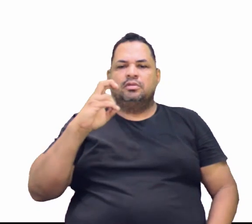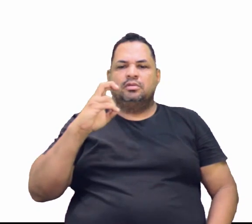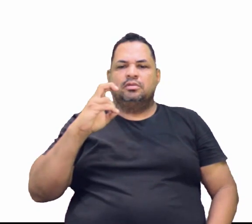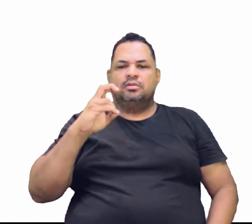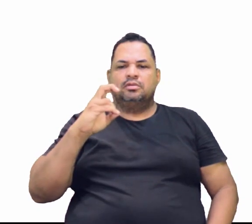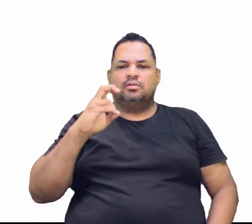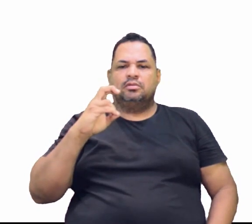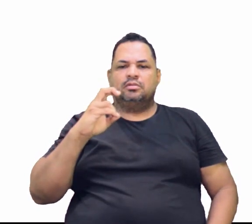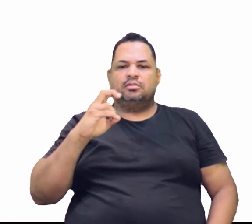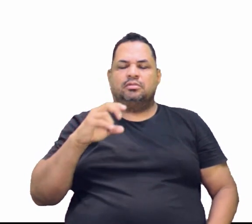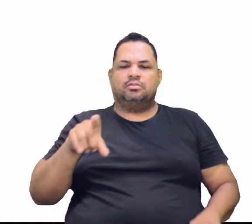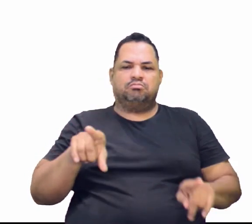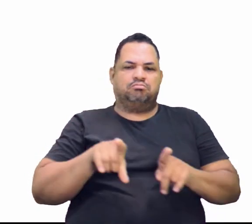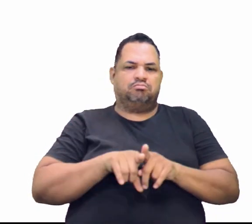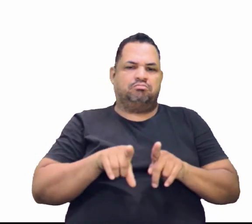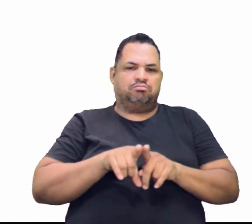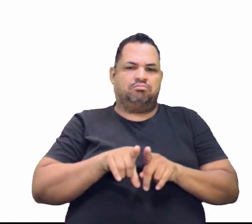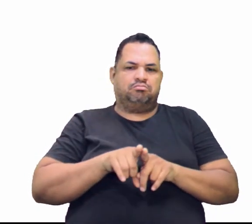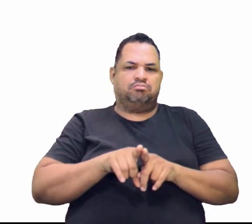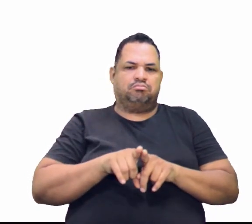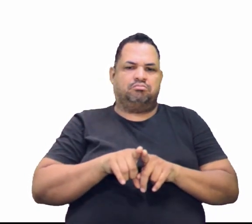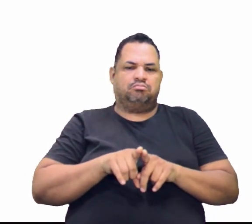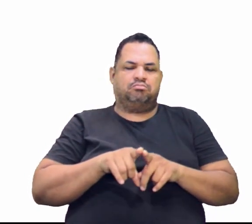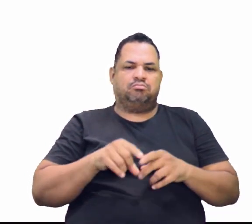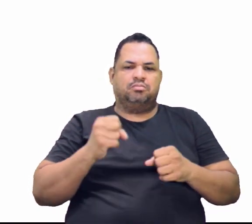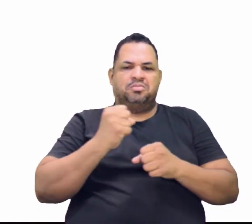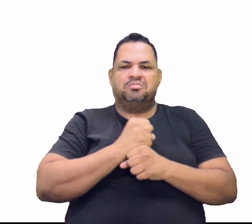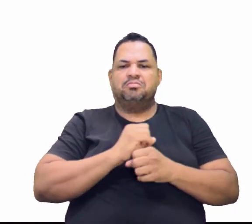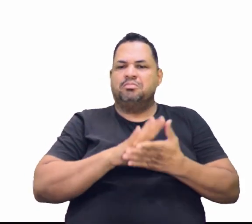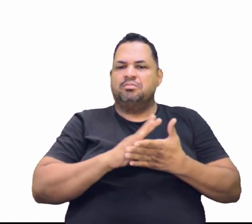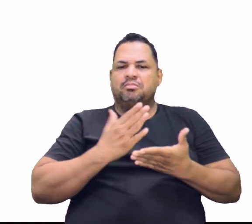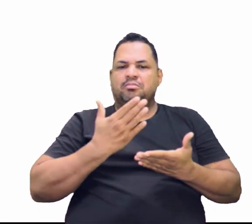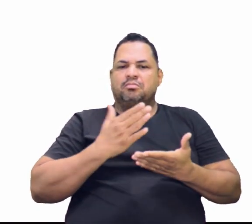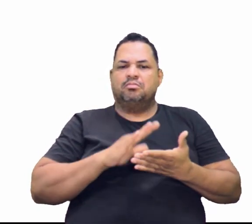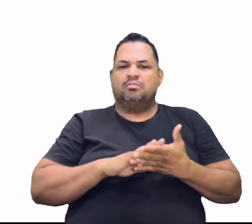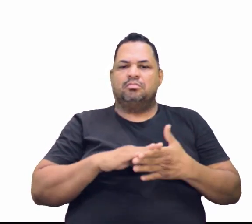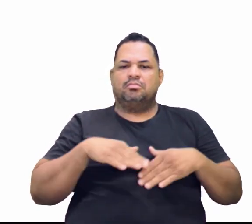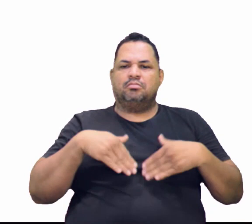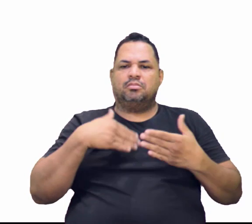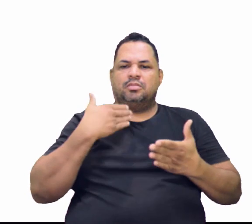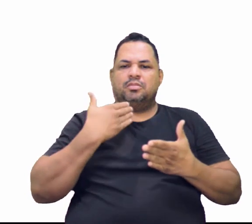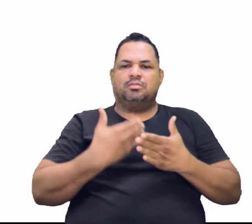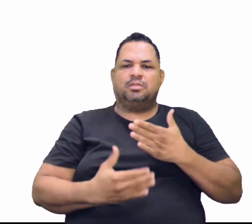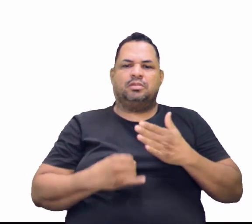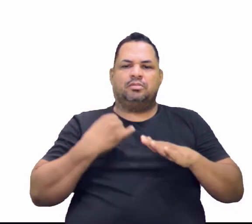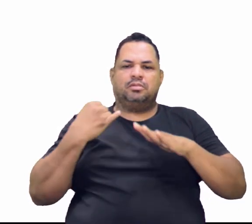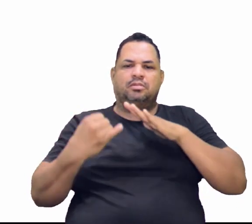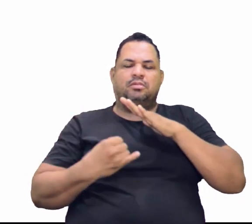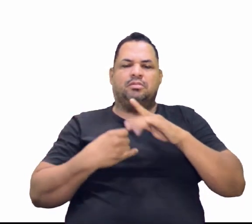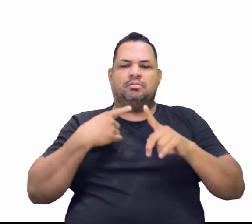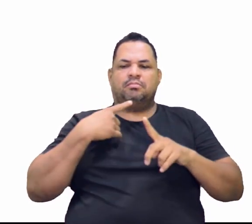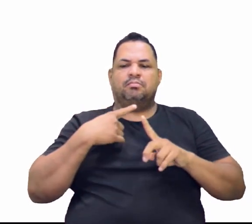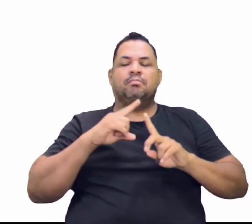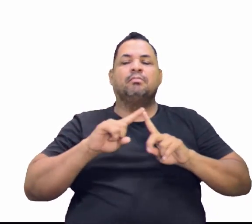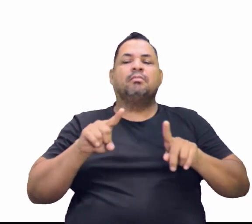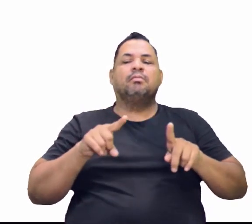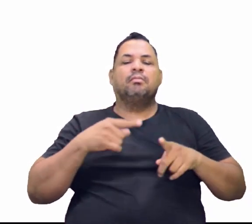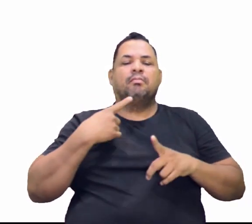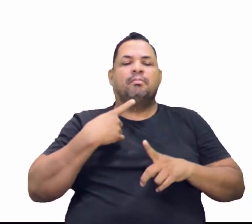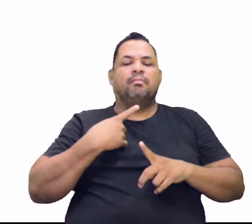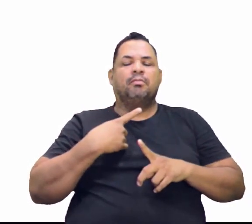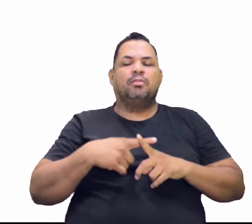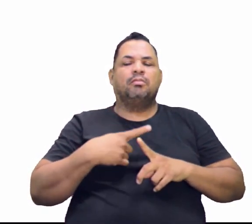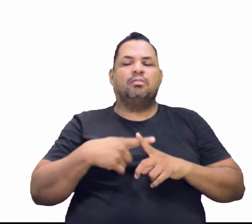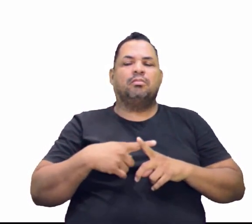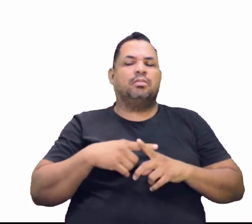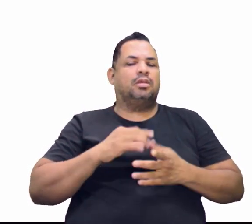Albert Einstein também indica e ele também não ganha. Só quem perdeu com isso foi o Instituto. Professor Lorismar, por que